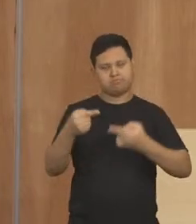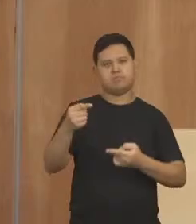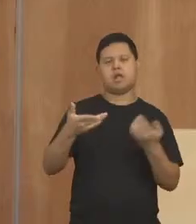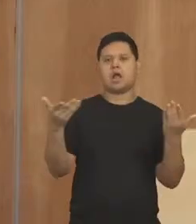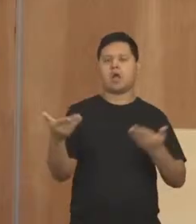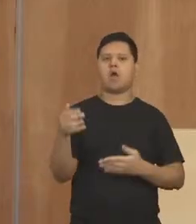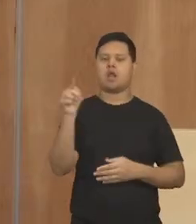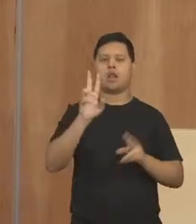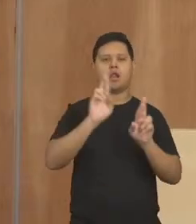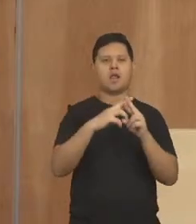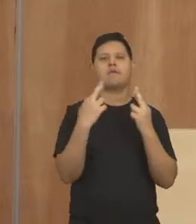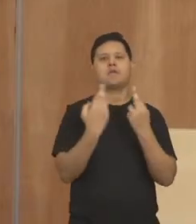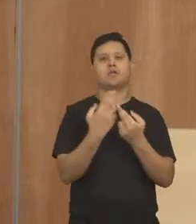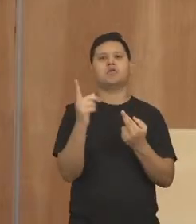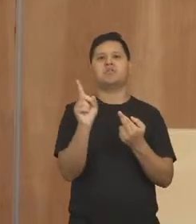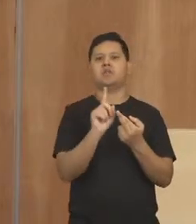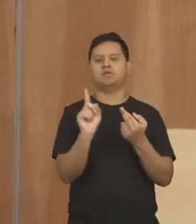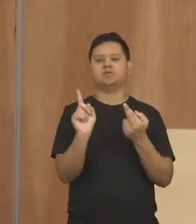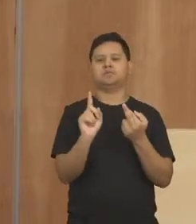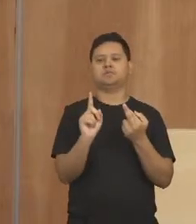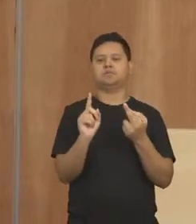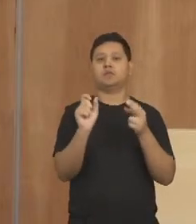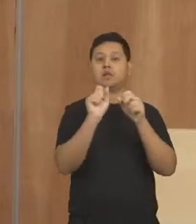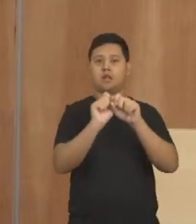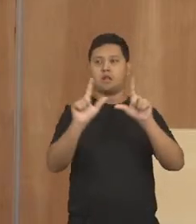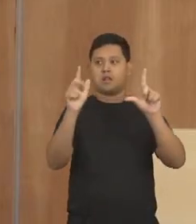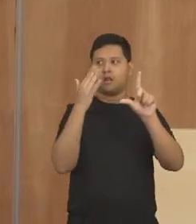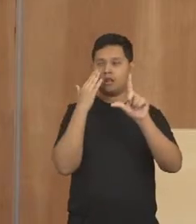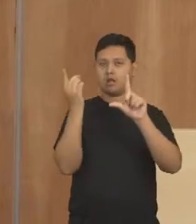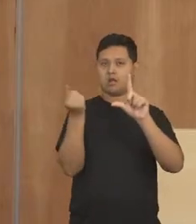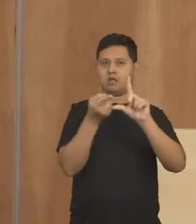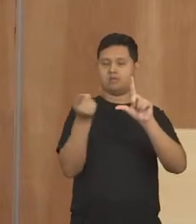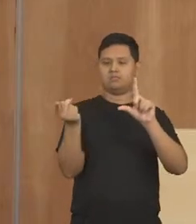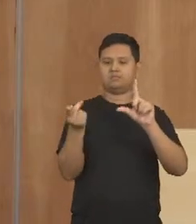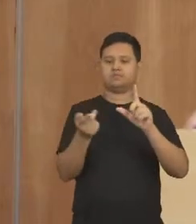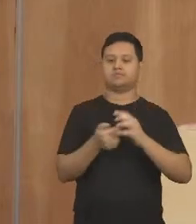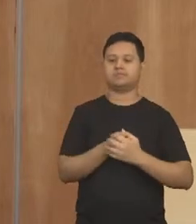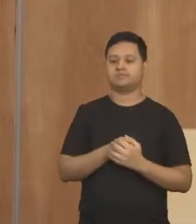que as reuniões das comissões não são televisionadas.